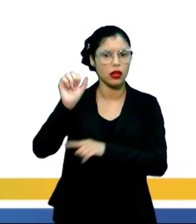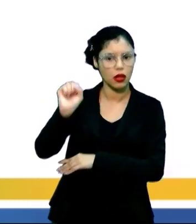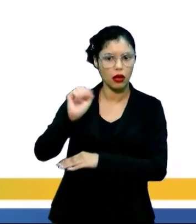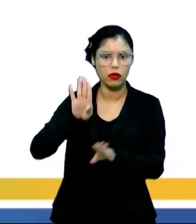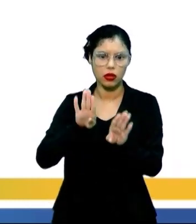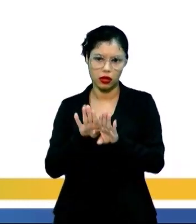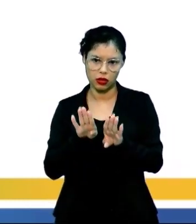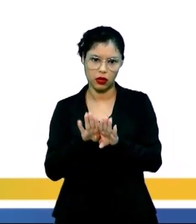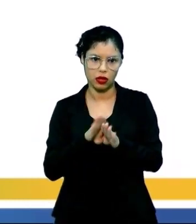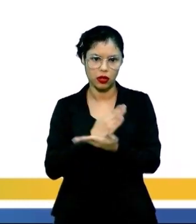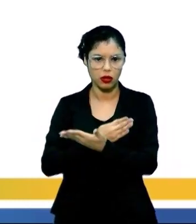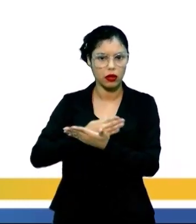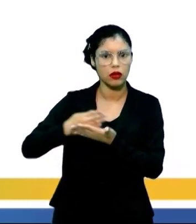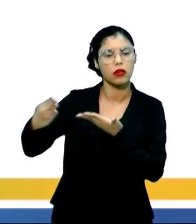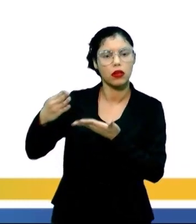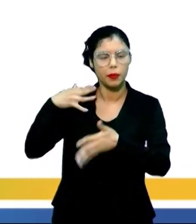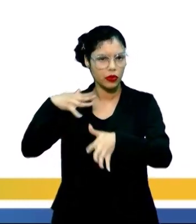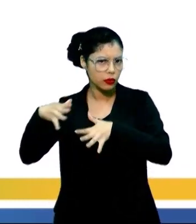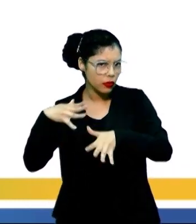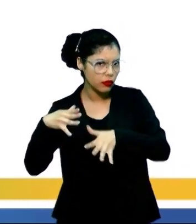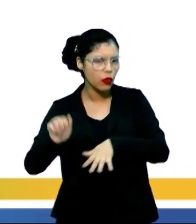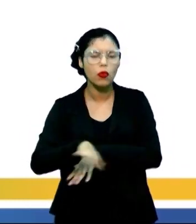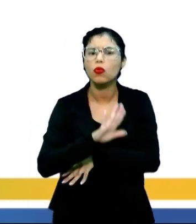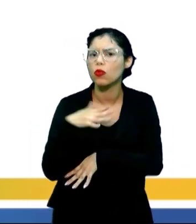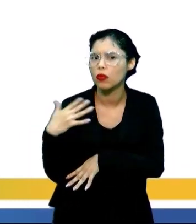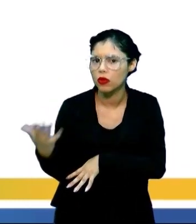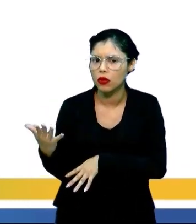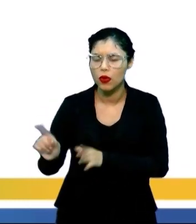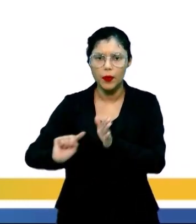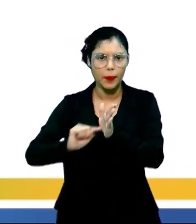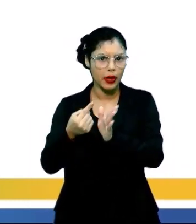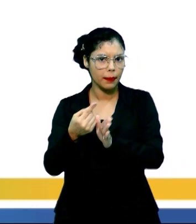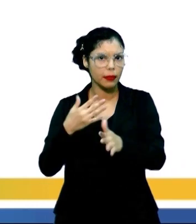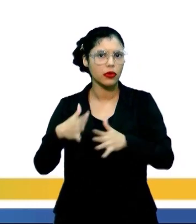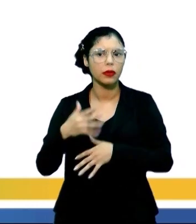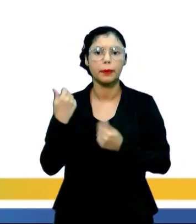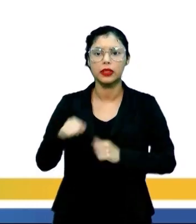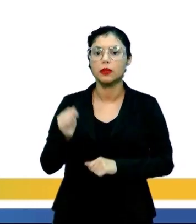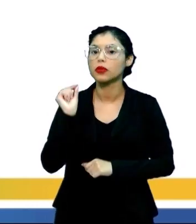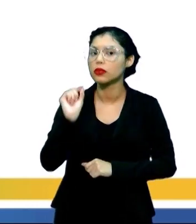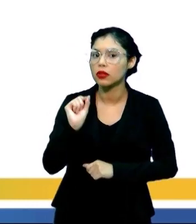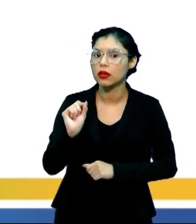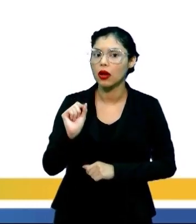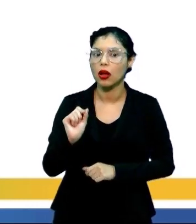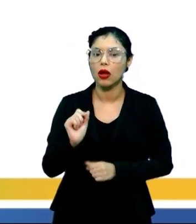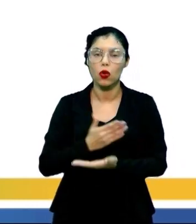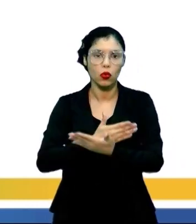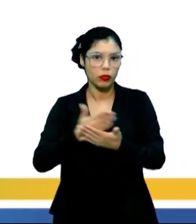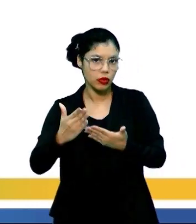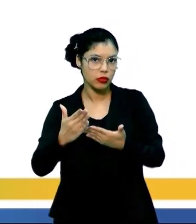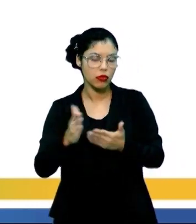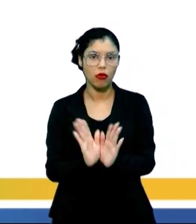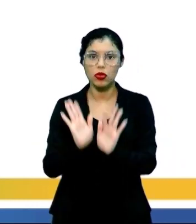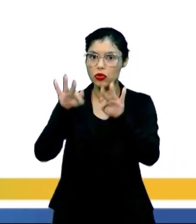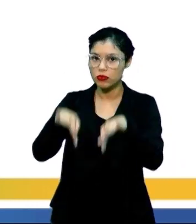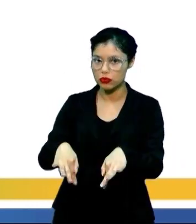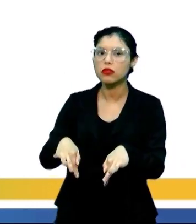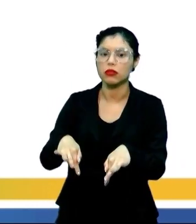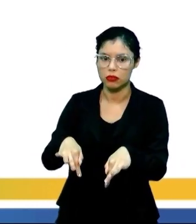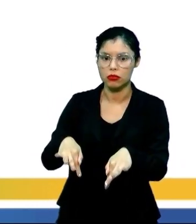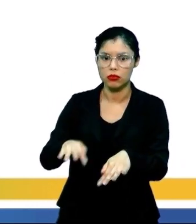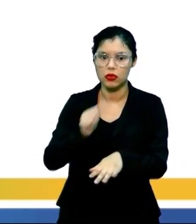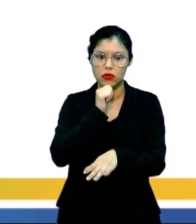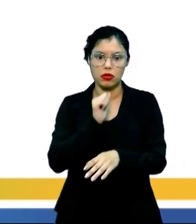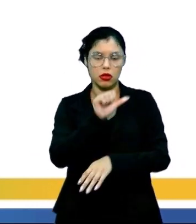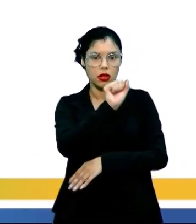a distância percorrida por esse móvel? Então, primeiramente devemos levar em consideração as posições iniciais e posição final.